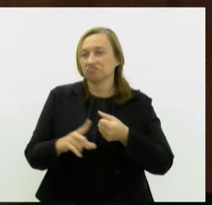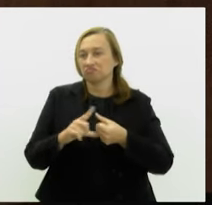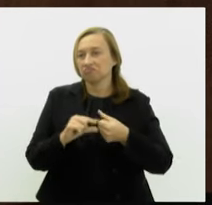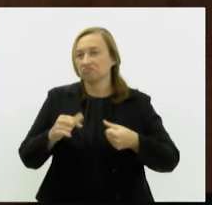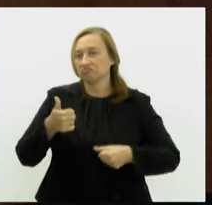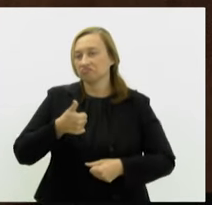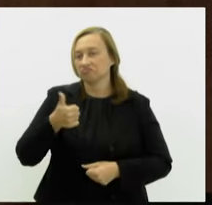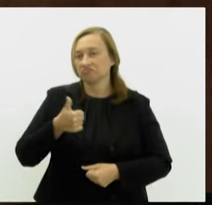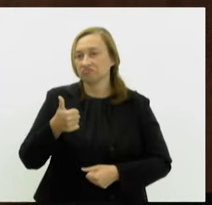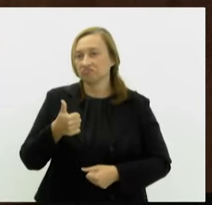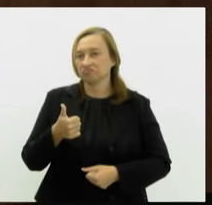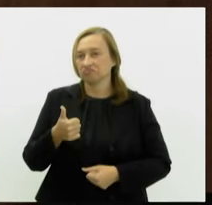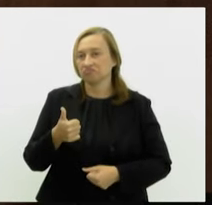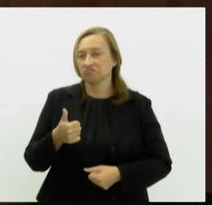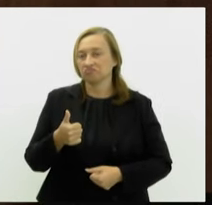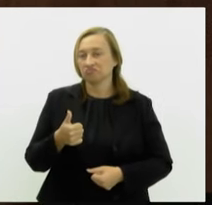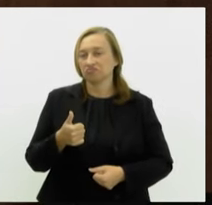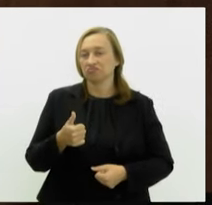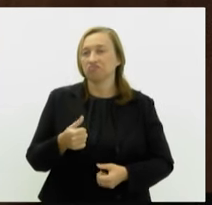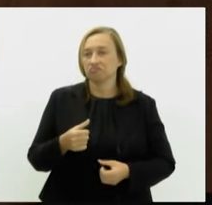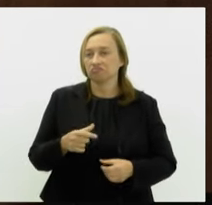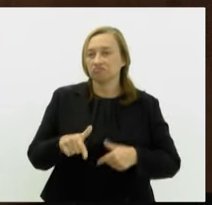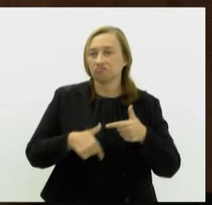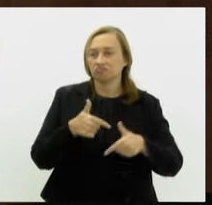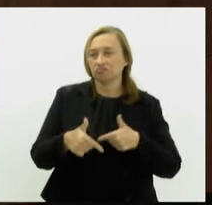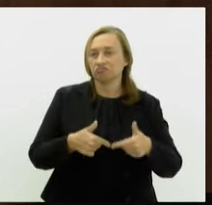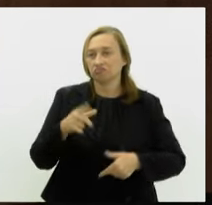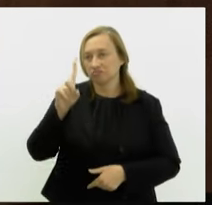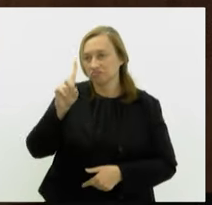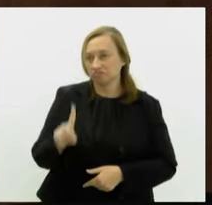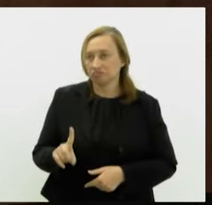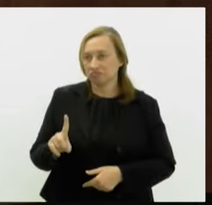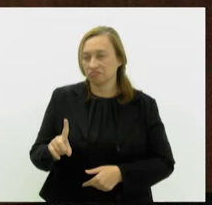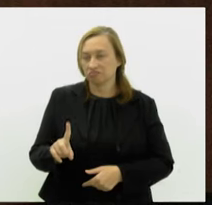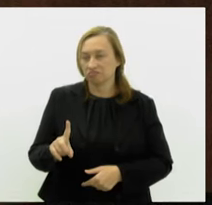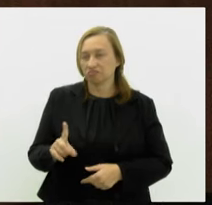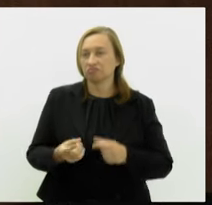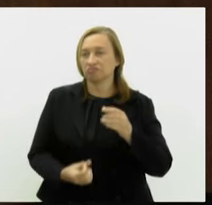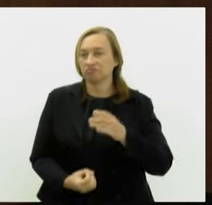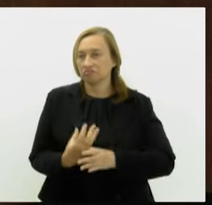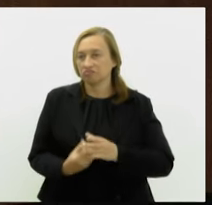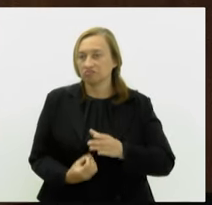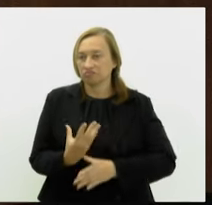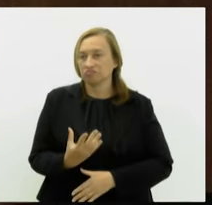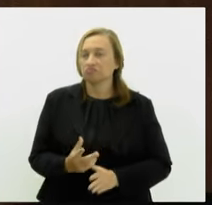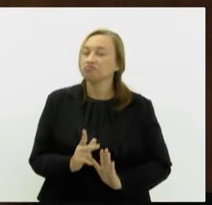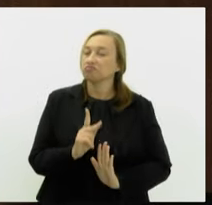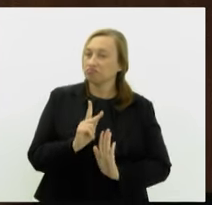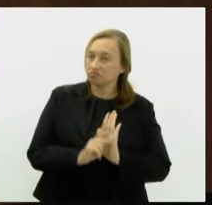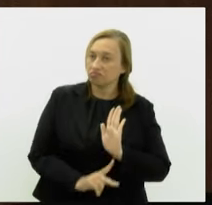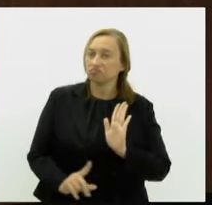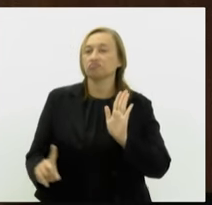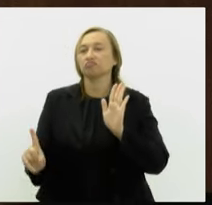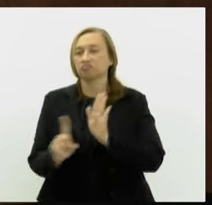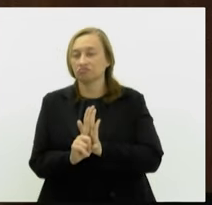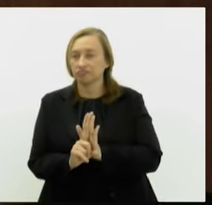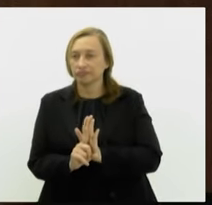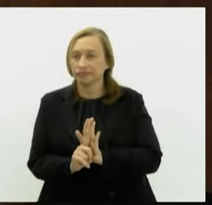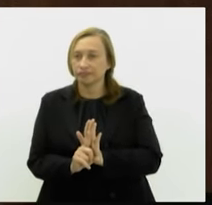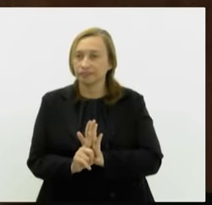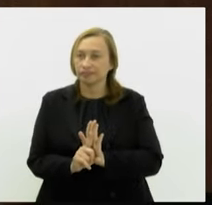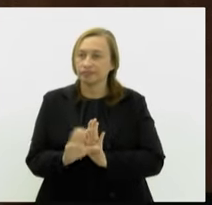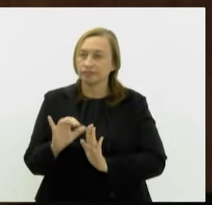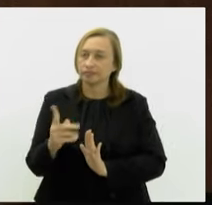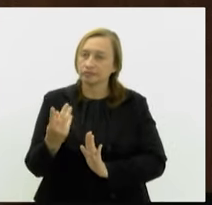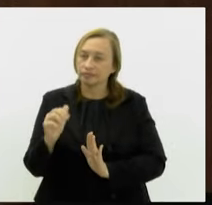1º, o exercício seguro dos direitos reprodutivos. É um projeto de lei que faz uma